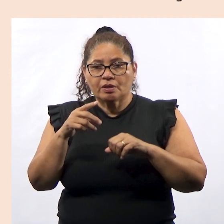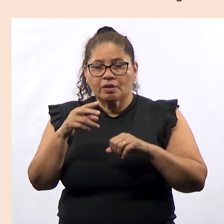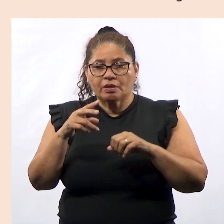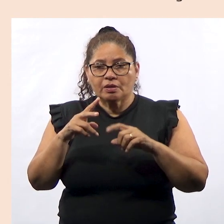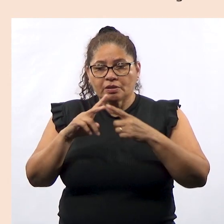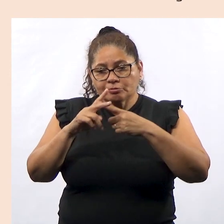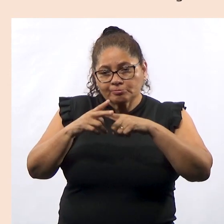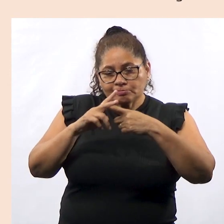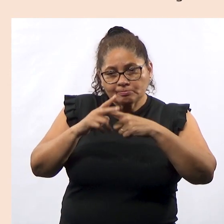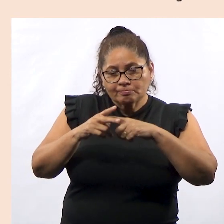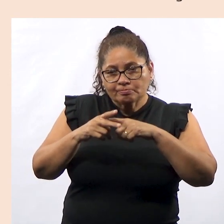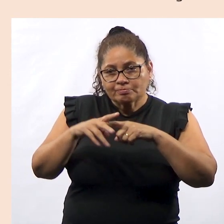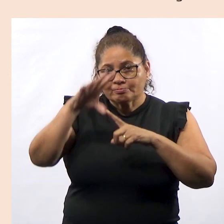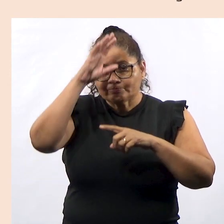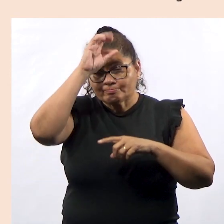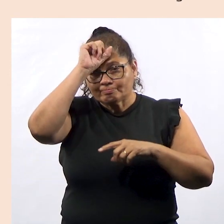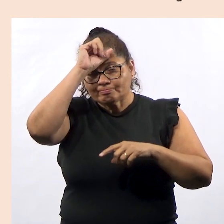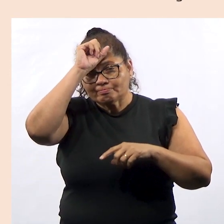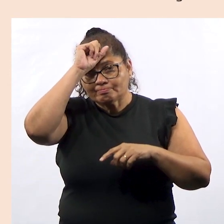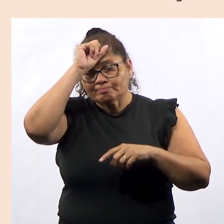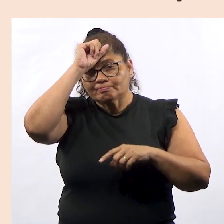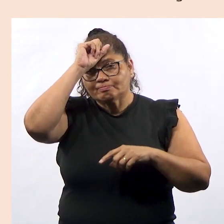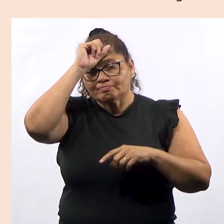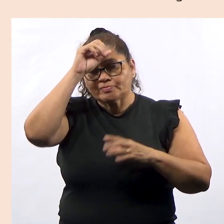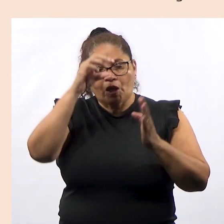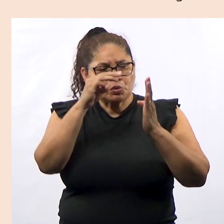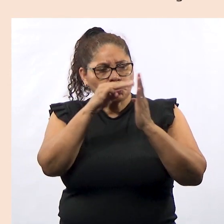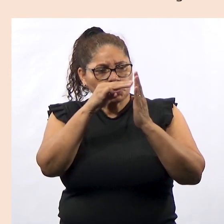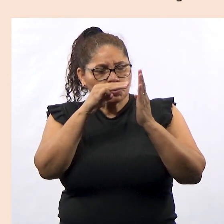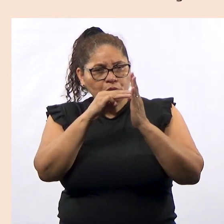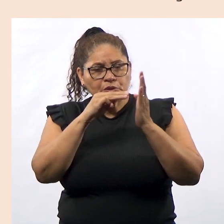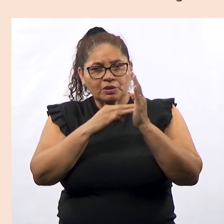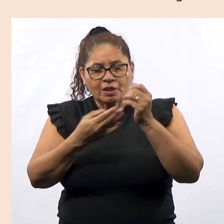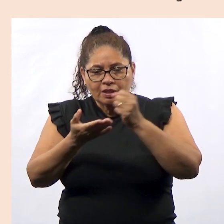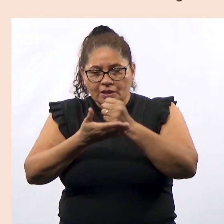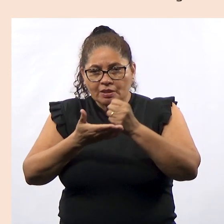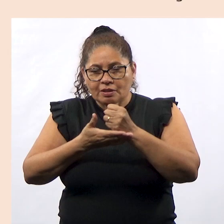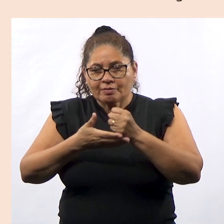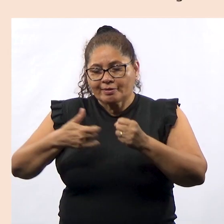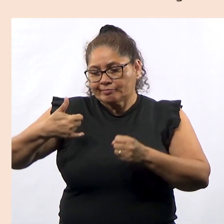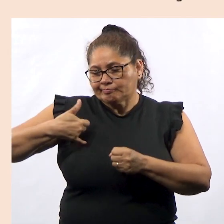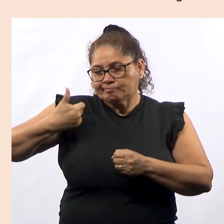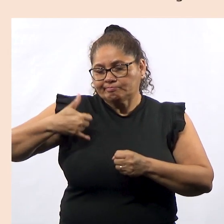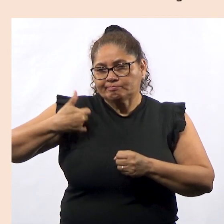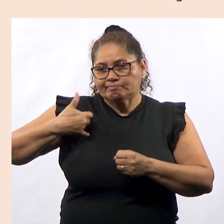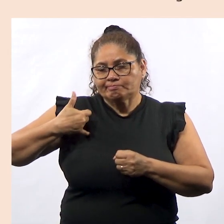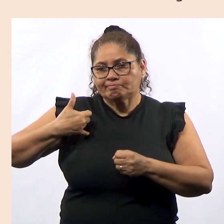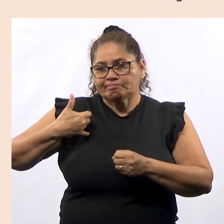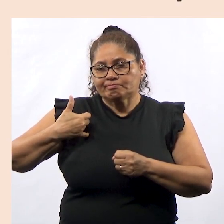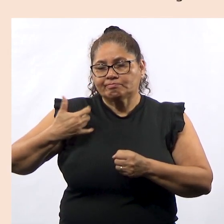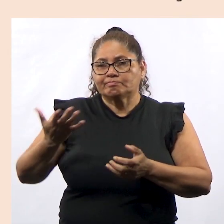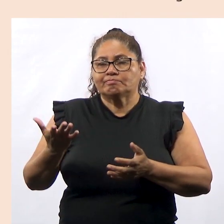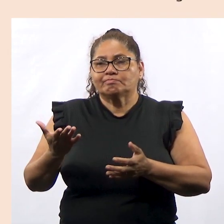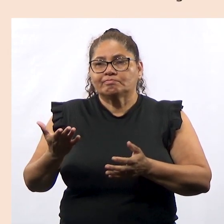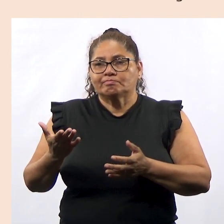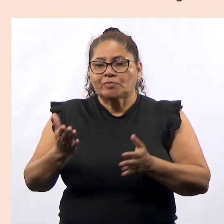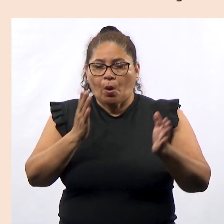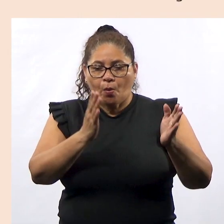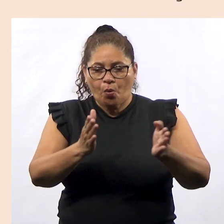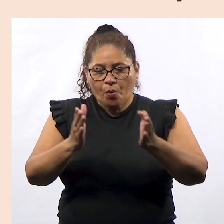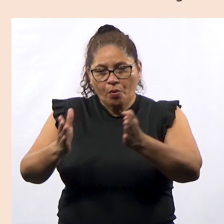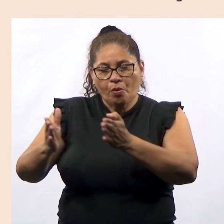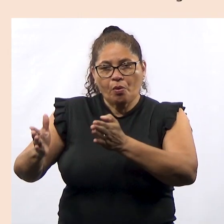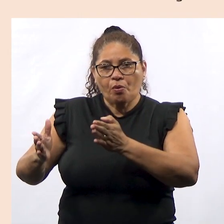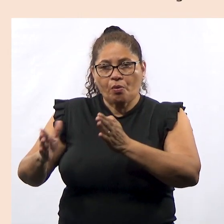estudante vai aprender. Regula-se o conteúdo com base na idade, com base na faixa etária, com base no